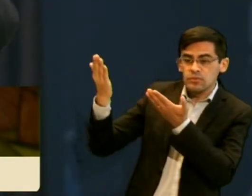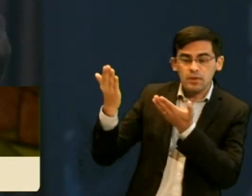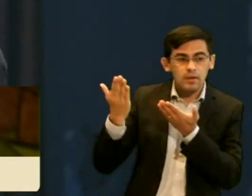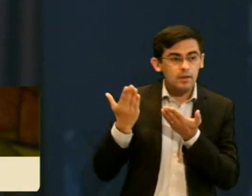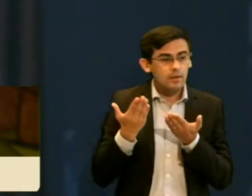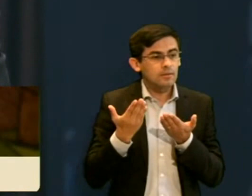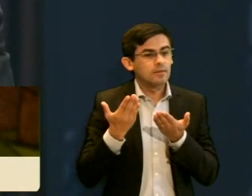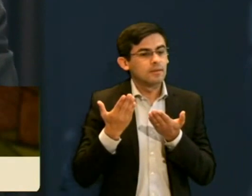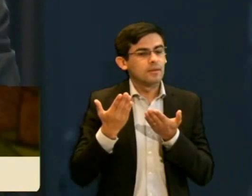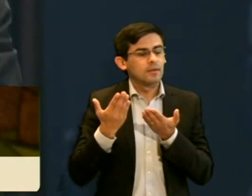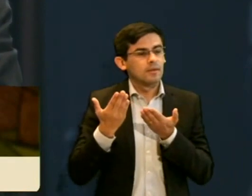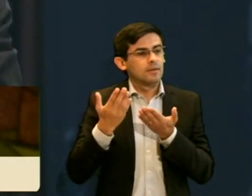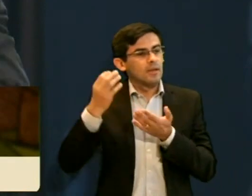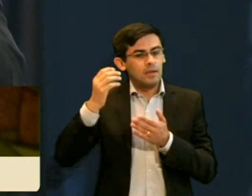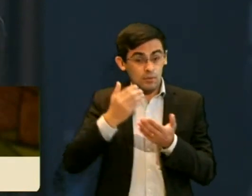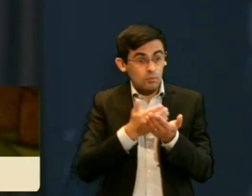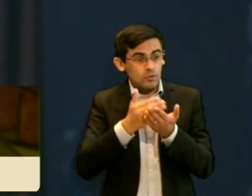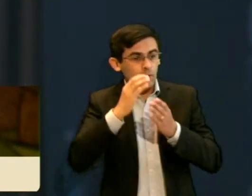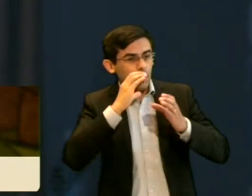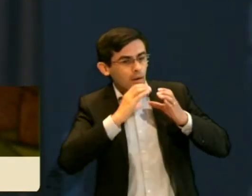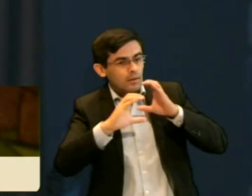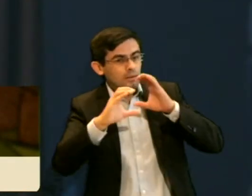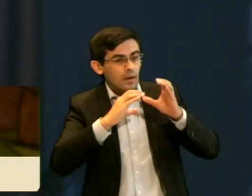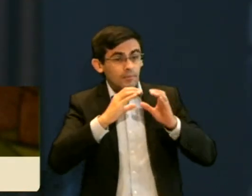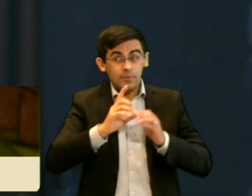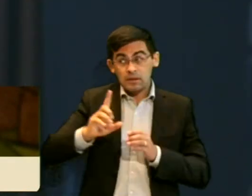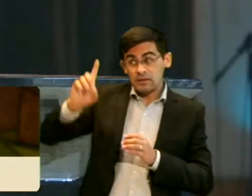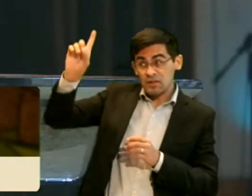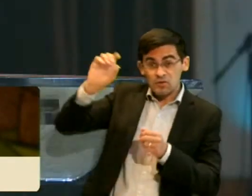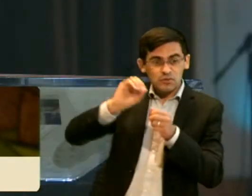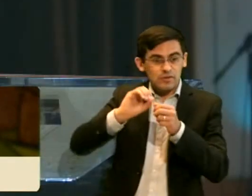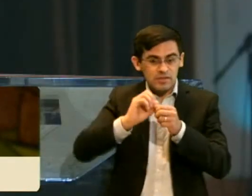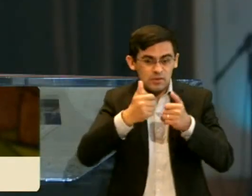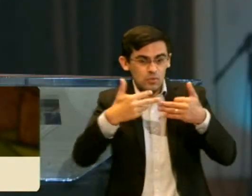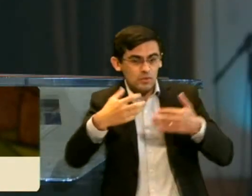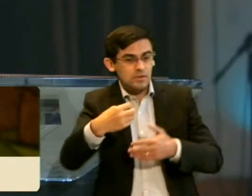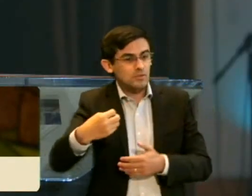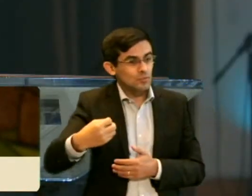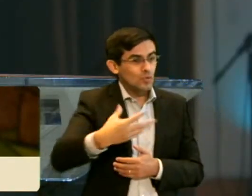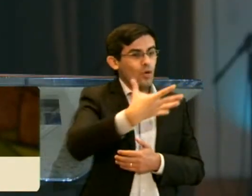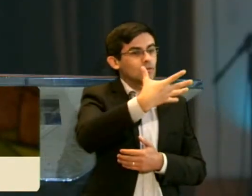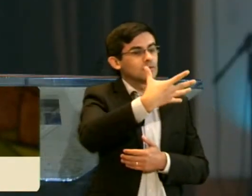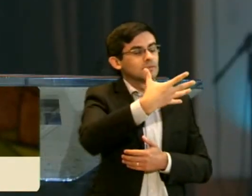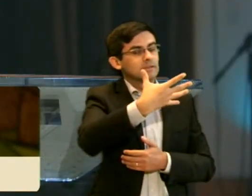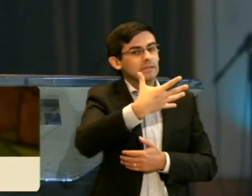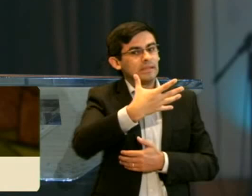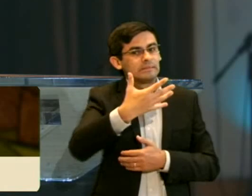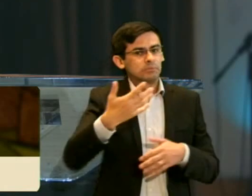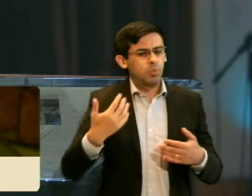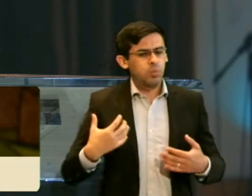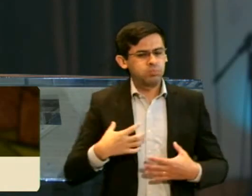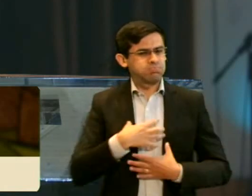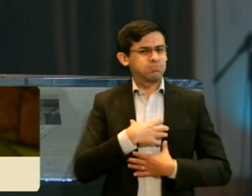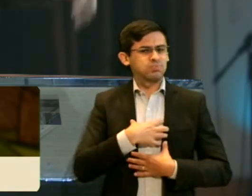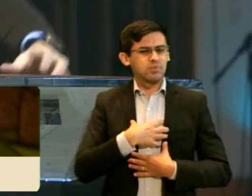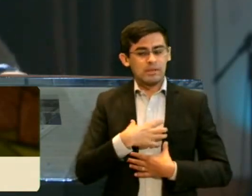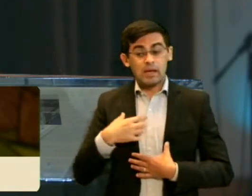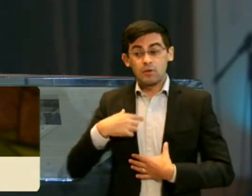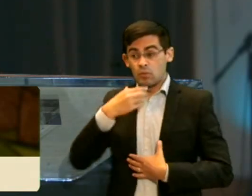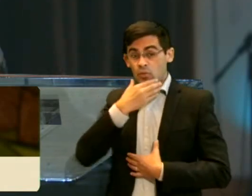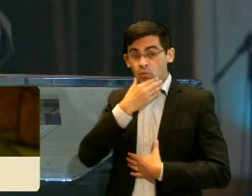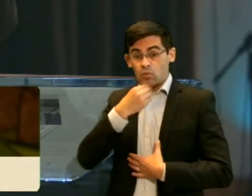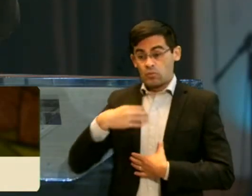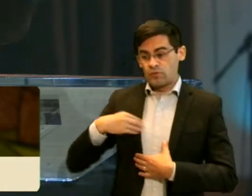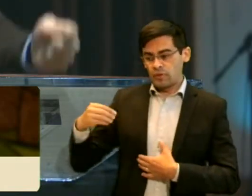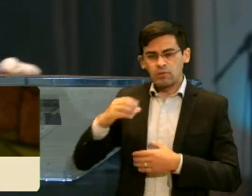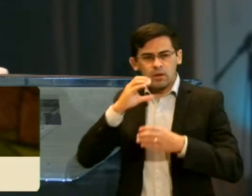Espírito Santo. E a música falava que Deus ia fazer algo novo, né? E o meu filho